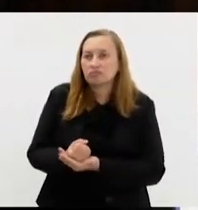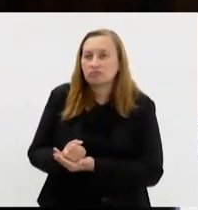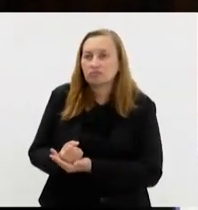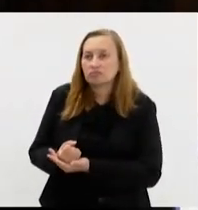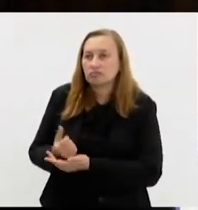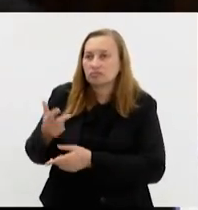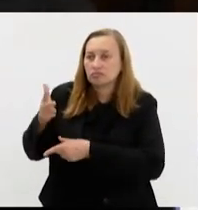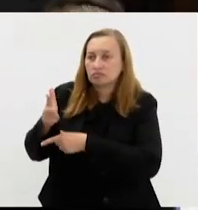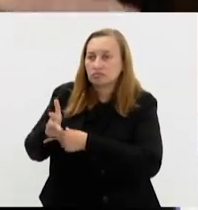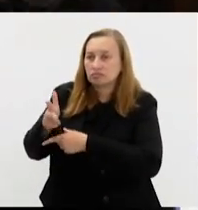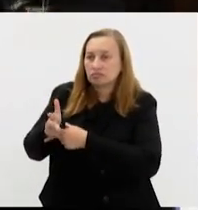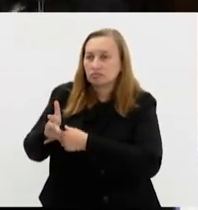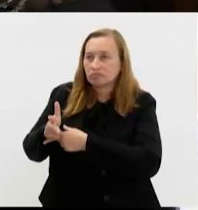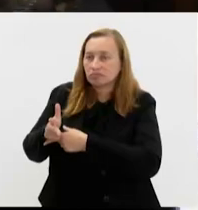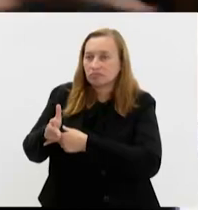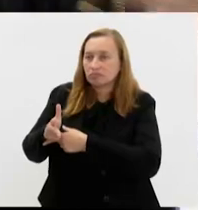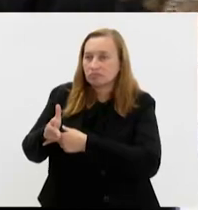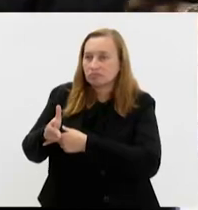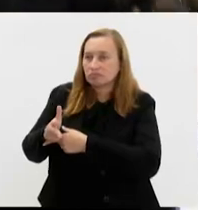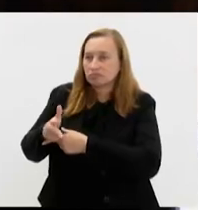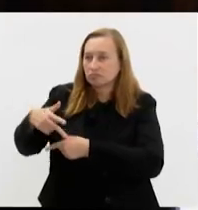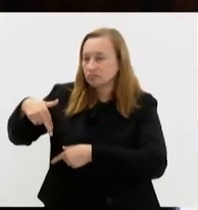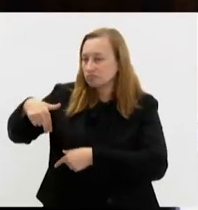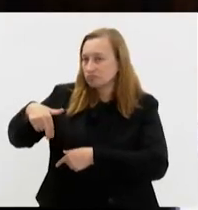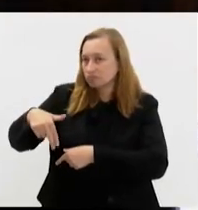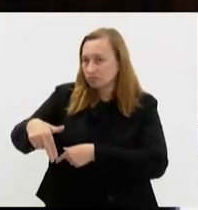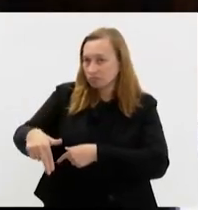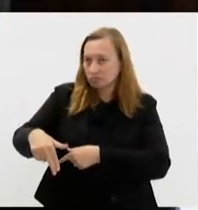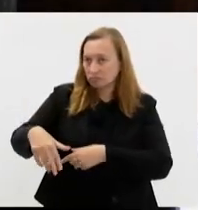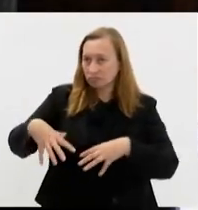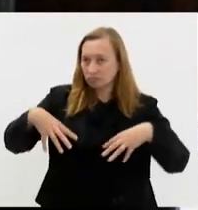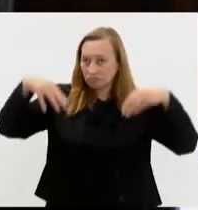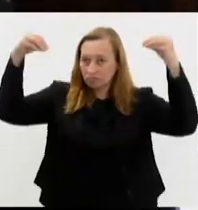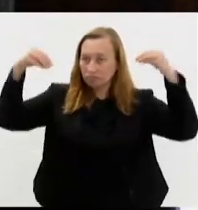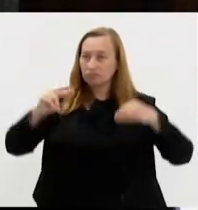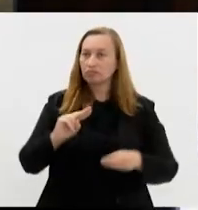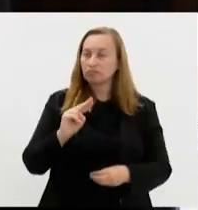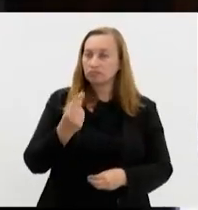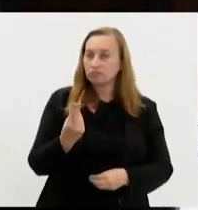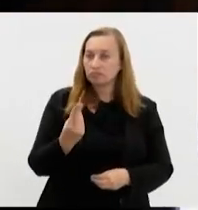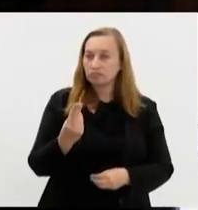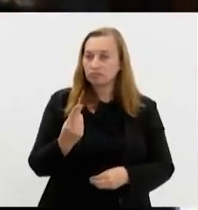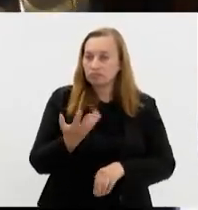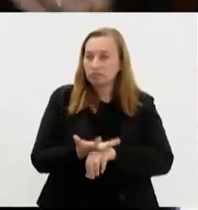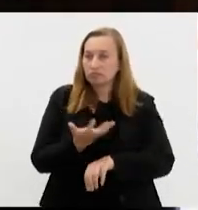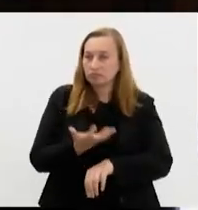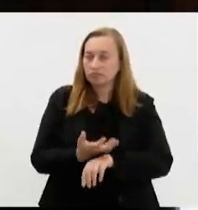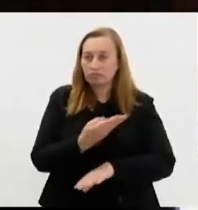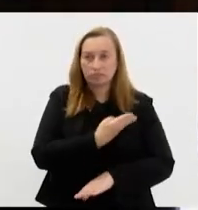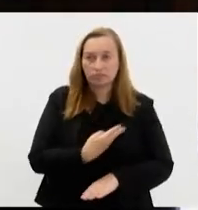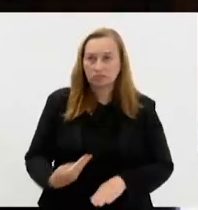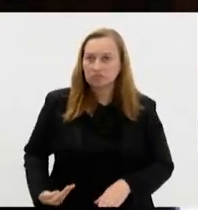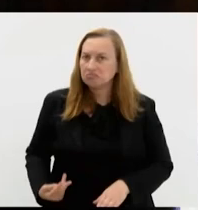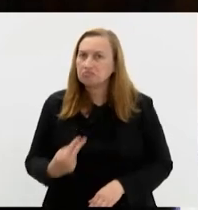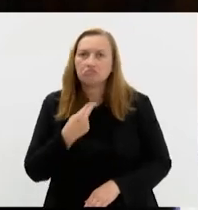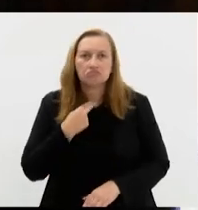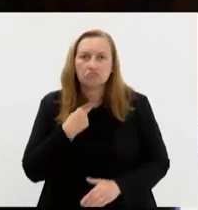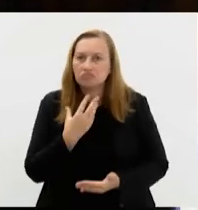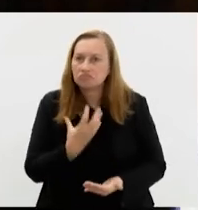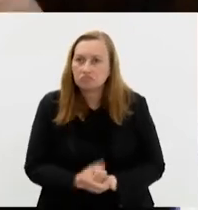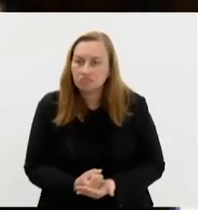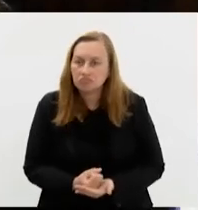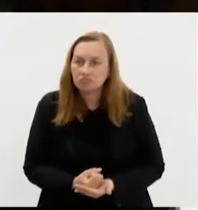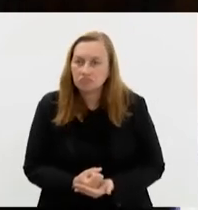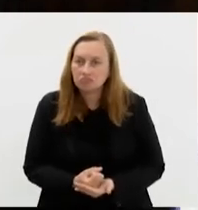andando no palácio ou então na praça pública aqui na frente da LGE lindo prédio eu não posso gravar